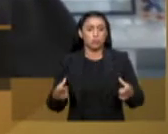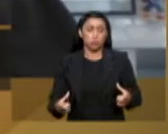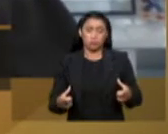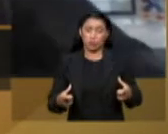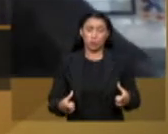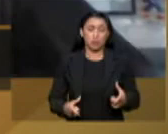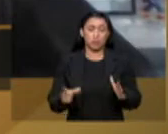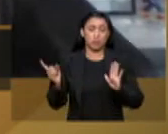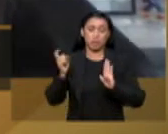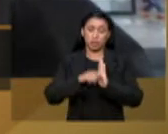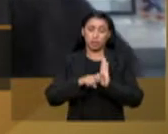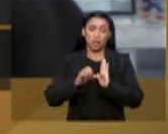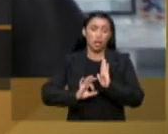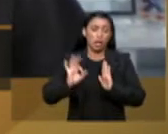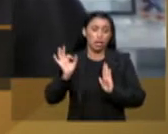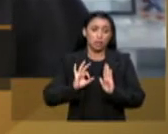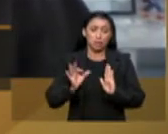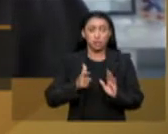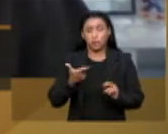uma necessidade